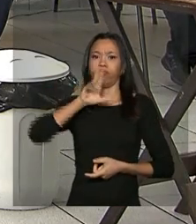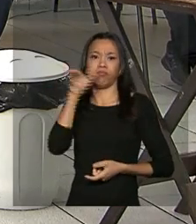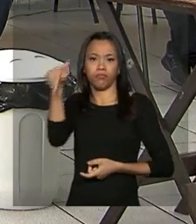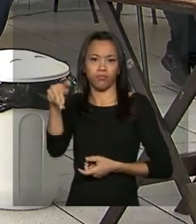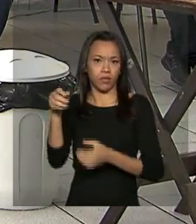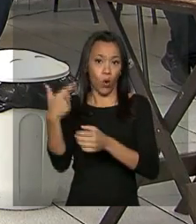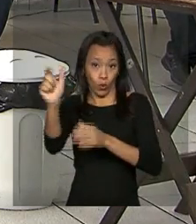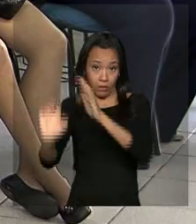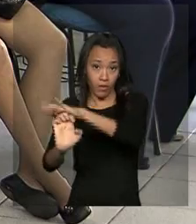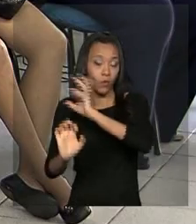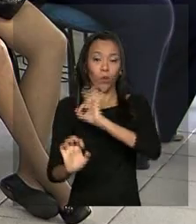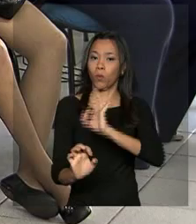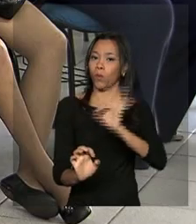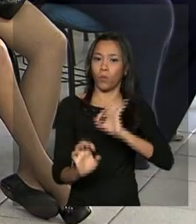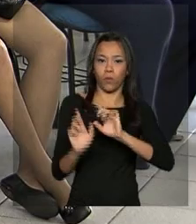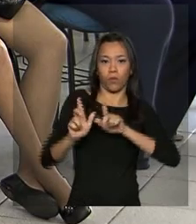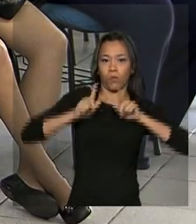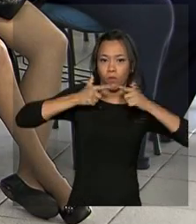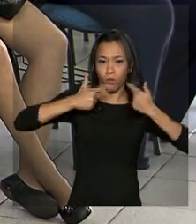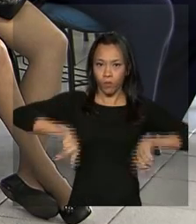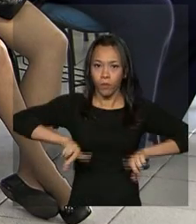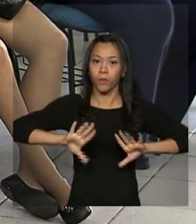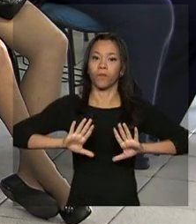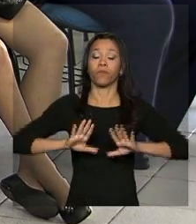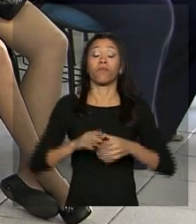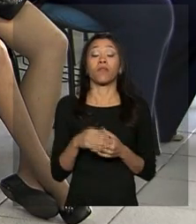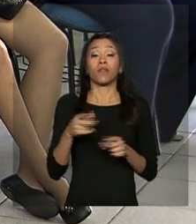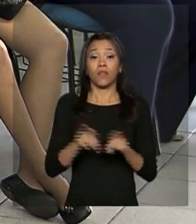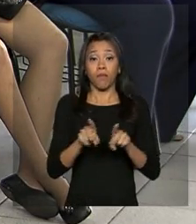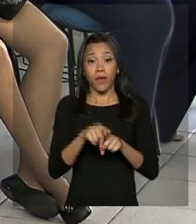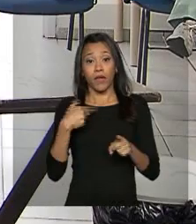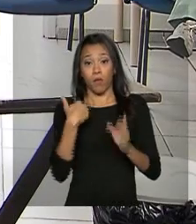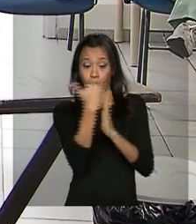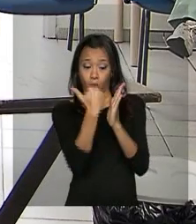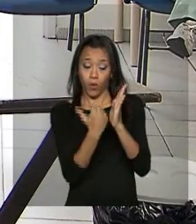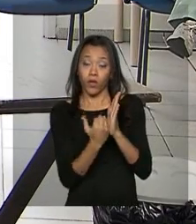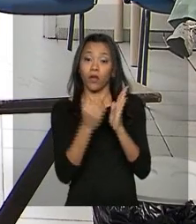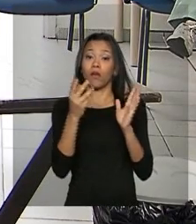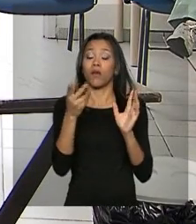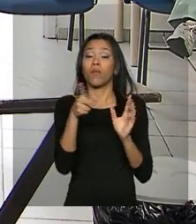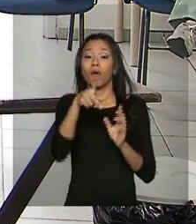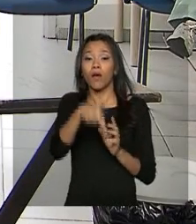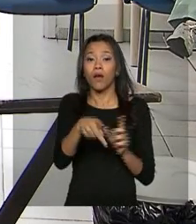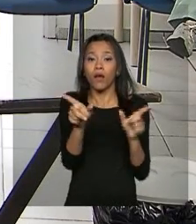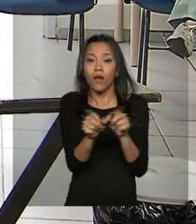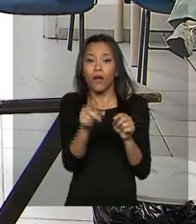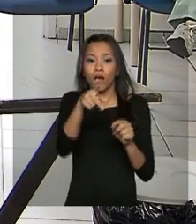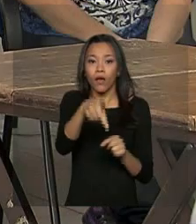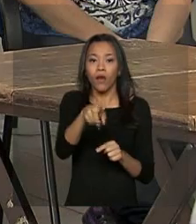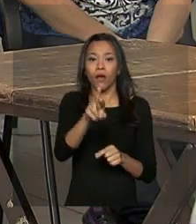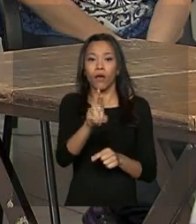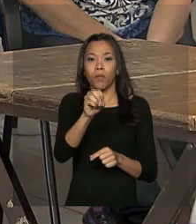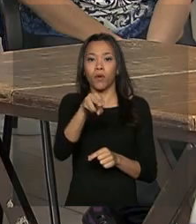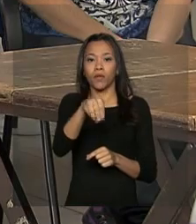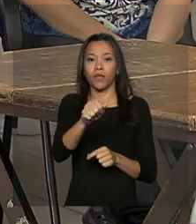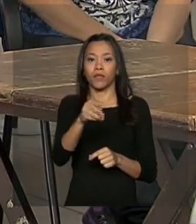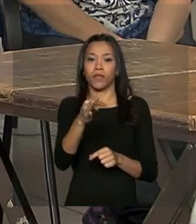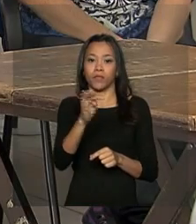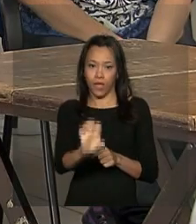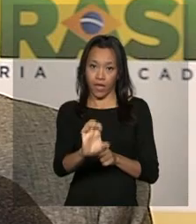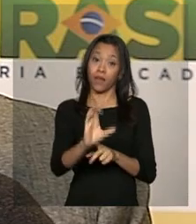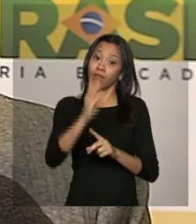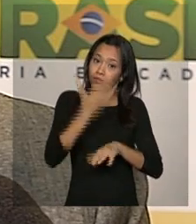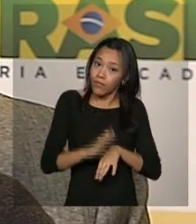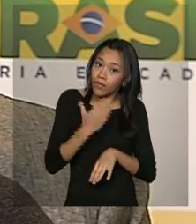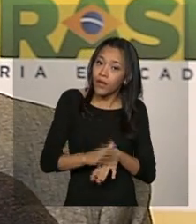de curso do Programa Nacional de Acesso ao Ensino Técnico e Emprego, Pronatec, vai qualificar a gestão desse tipo de